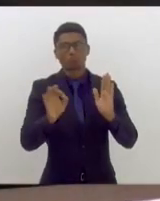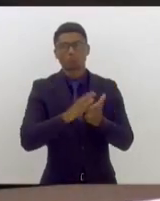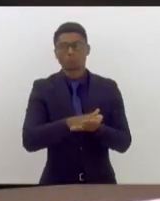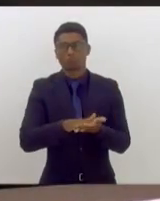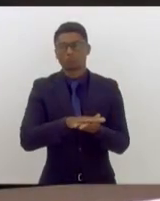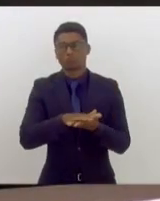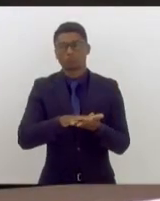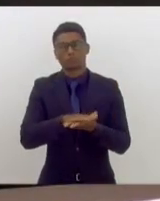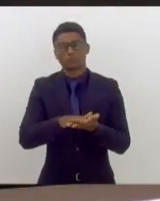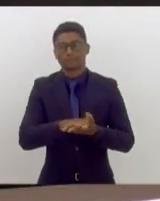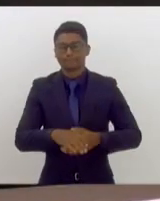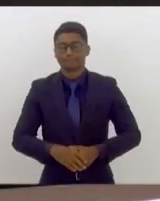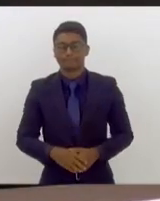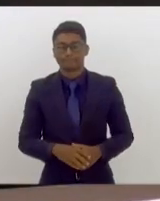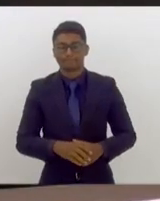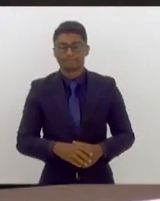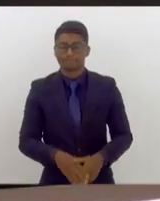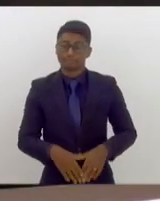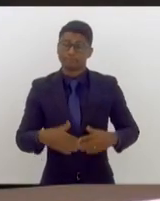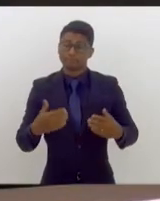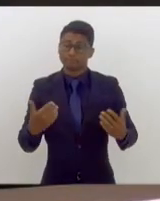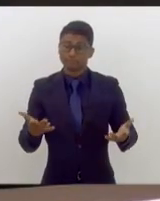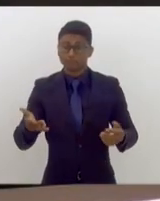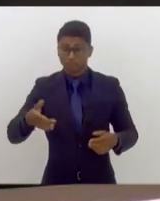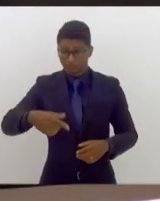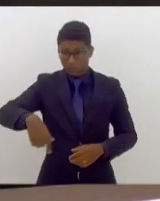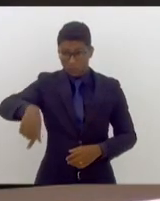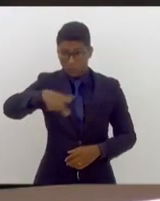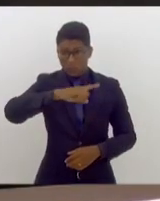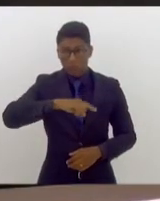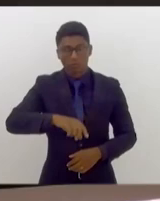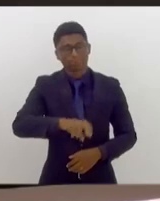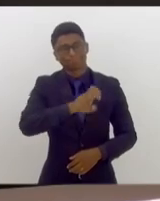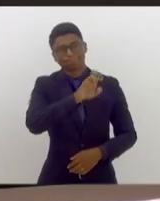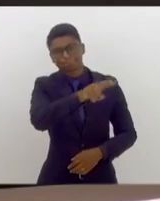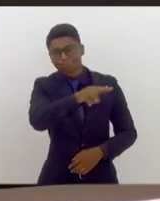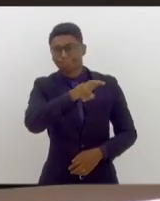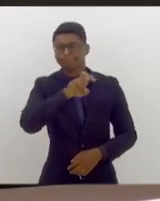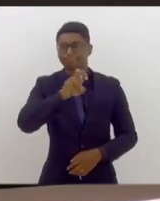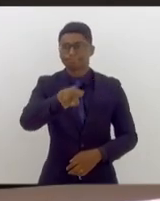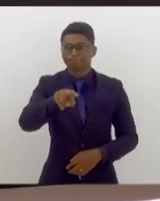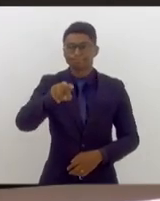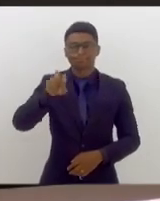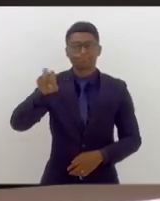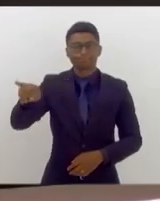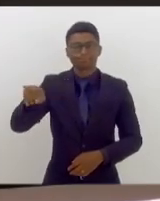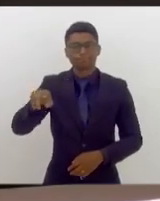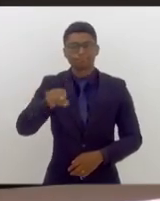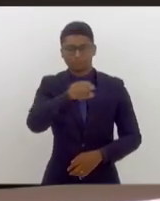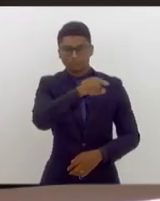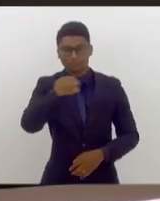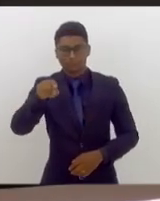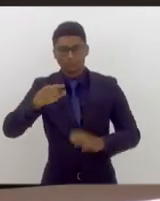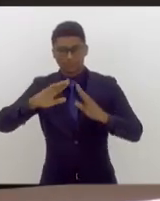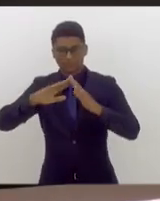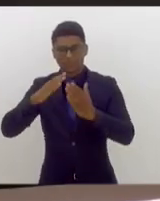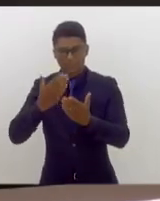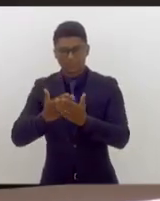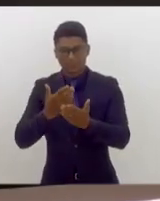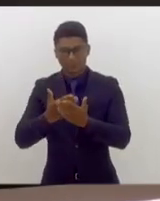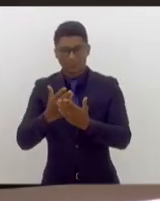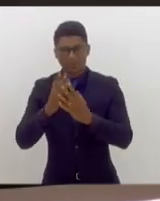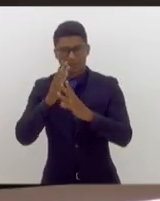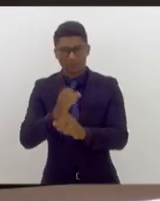Janeiro. E a gente termina vendo, nas 1.231 escolas do Estado do